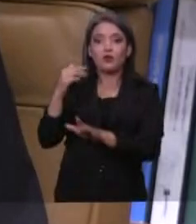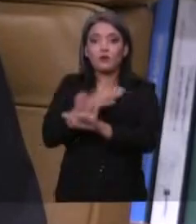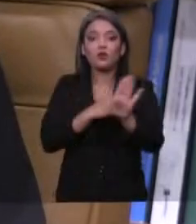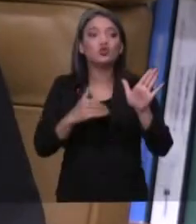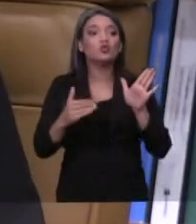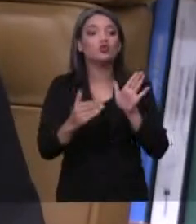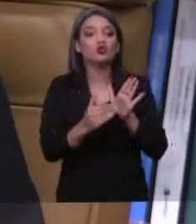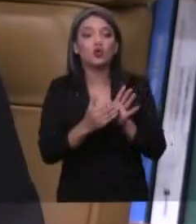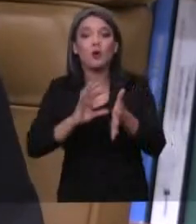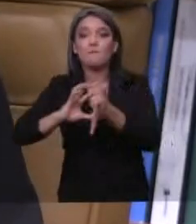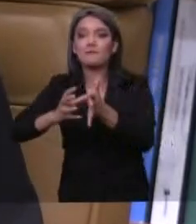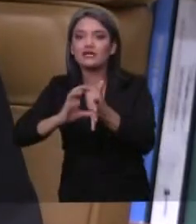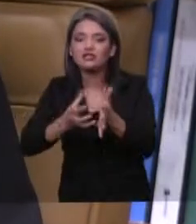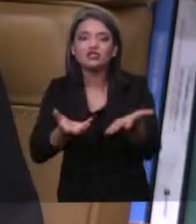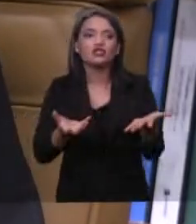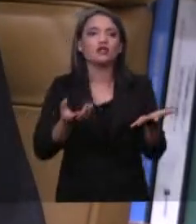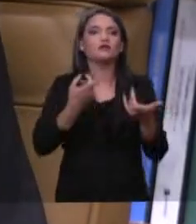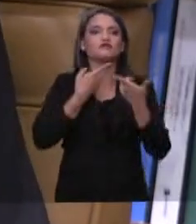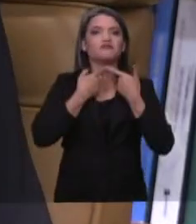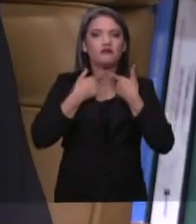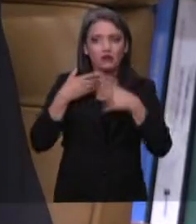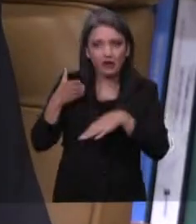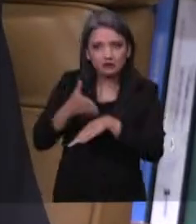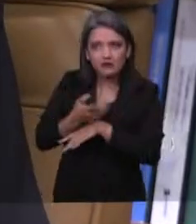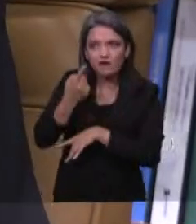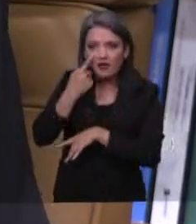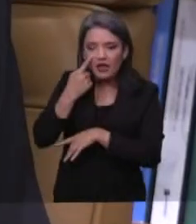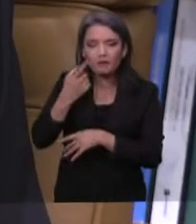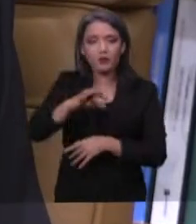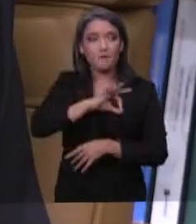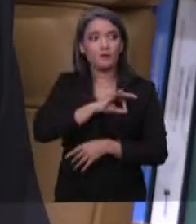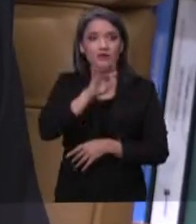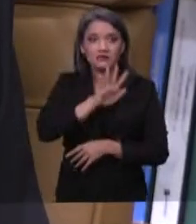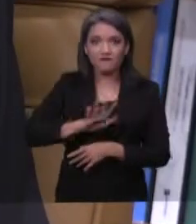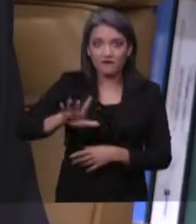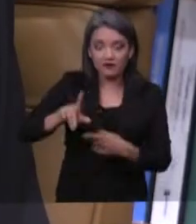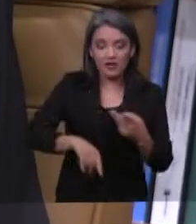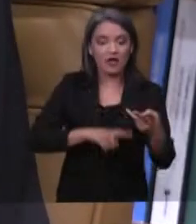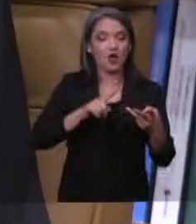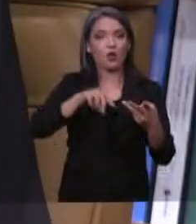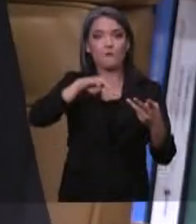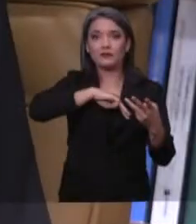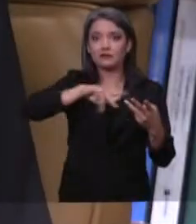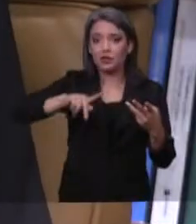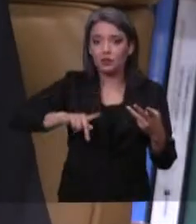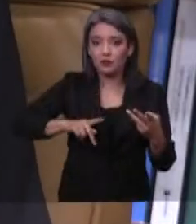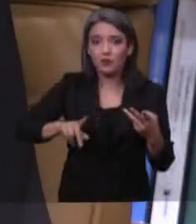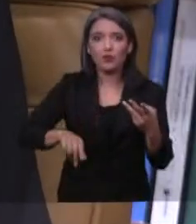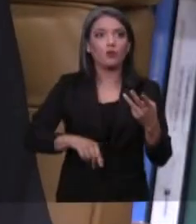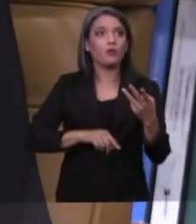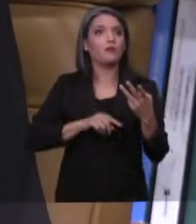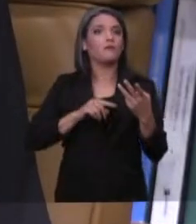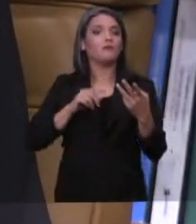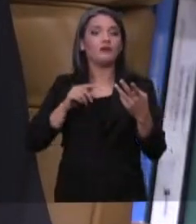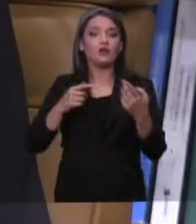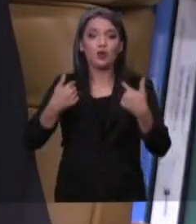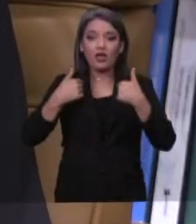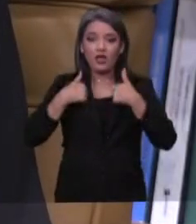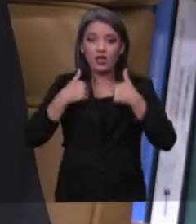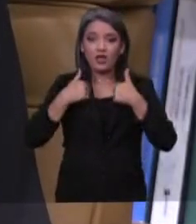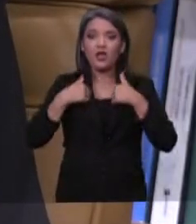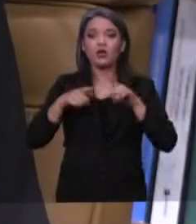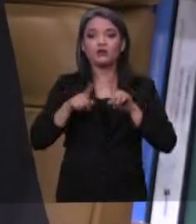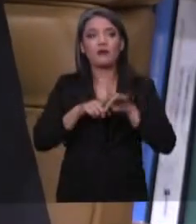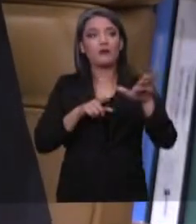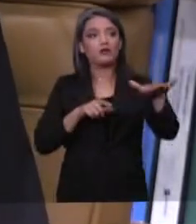desejaram, todos os partidos políticos que desejaram, pela Polícia Federal, pelo Ministério Público, e para bem e para mal, eu mesmo